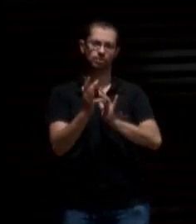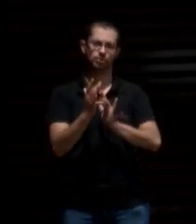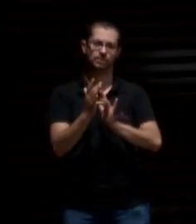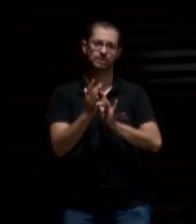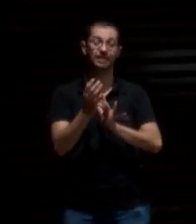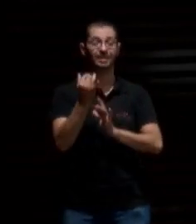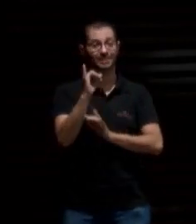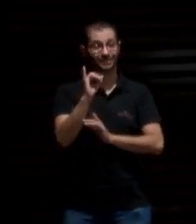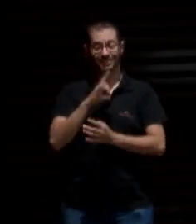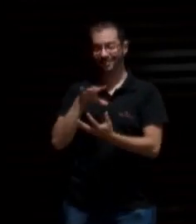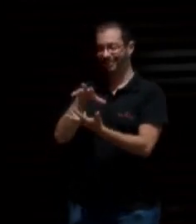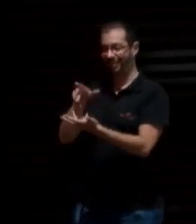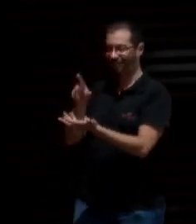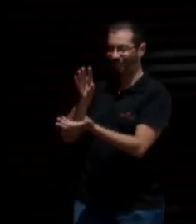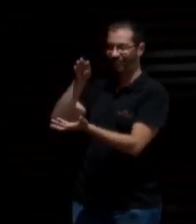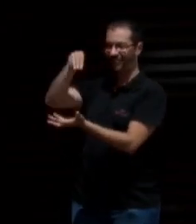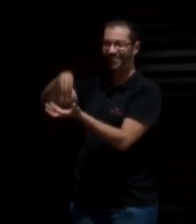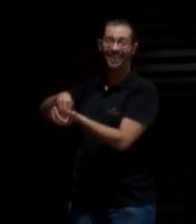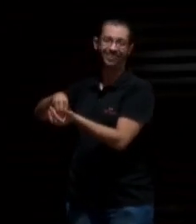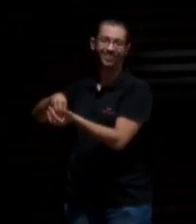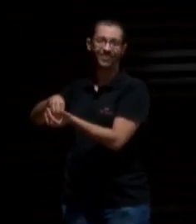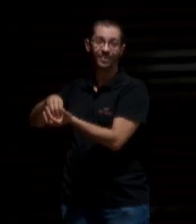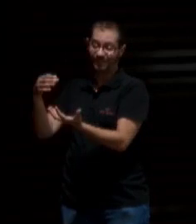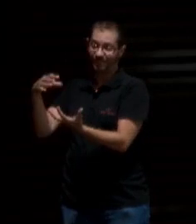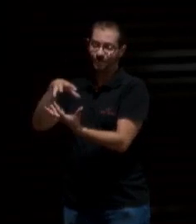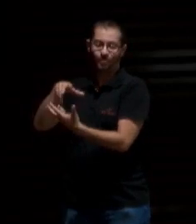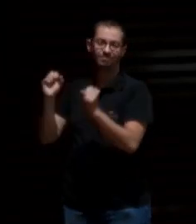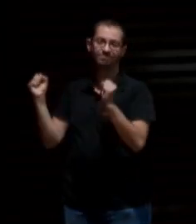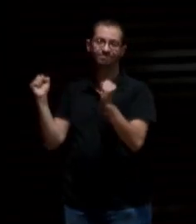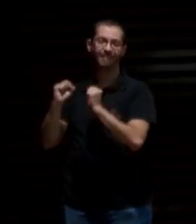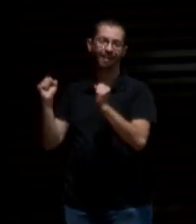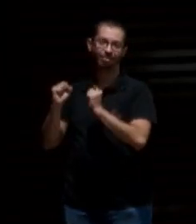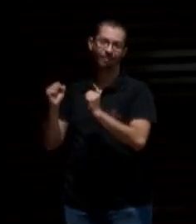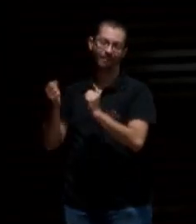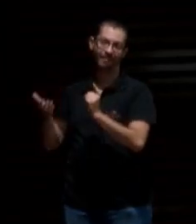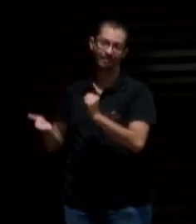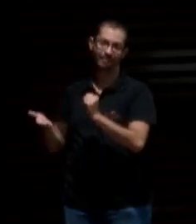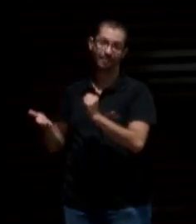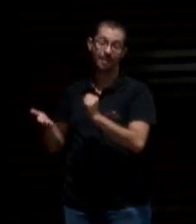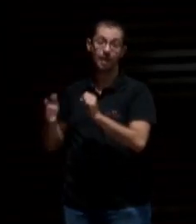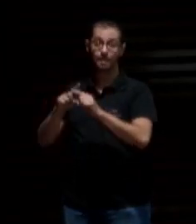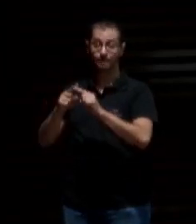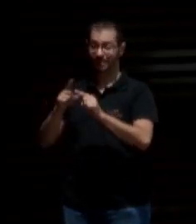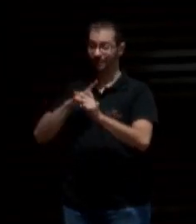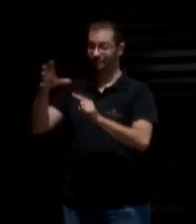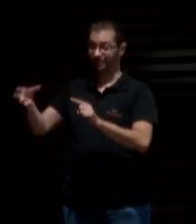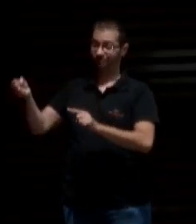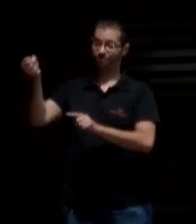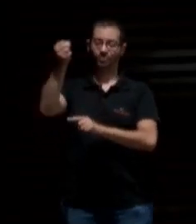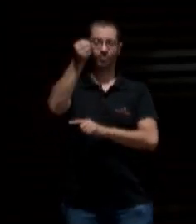do mundo, o mundo amaria o que era vós. Como todavia não sois do mundo, antes dele os tirei, então o mundo vos odeia.